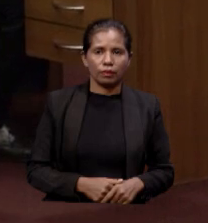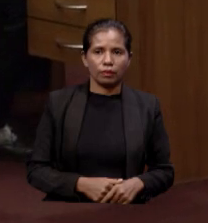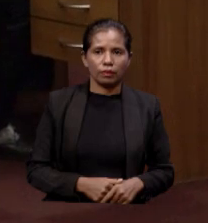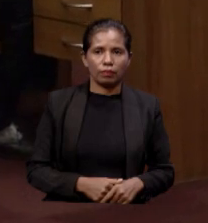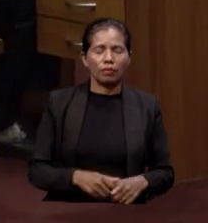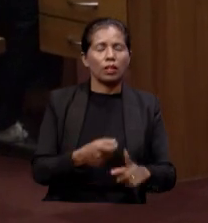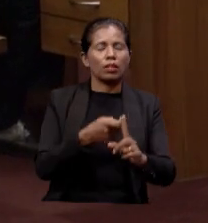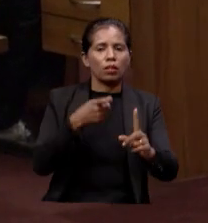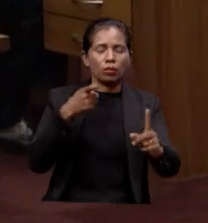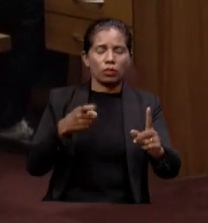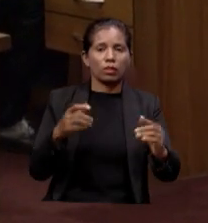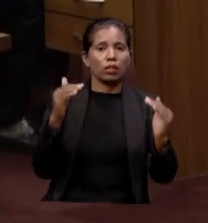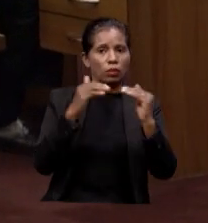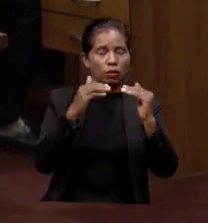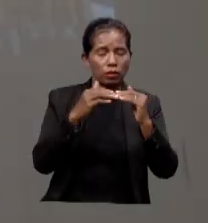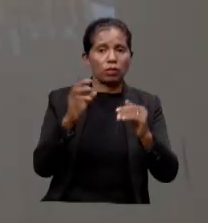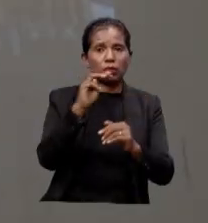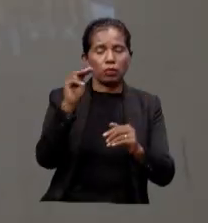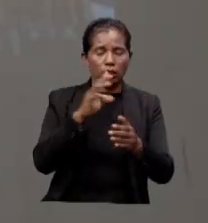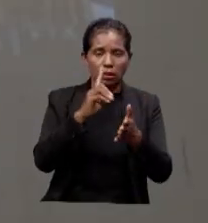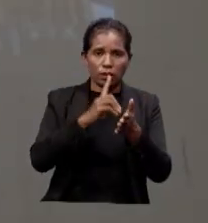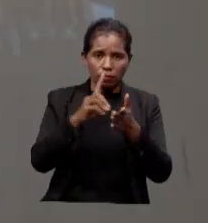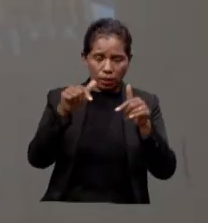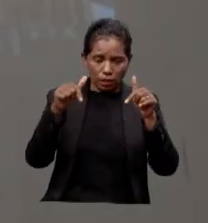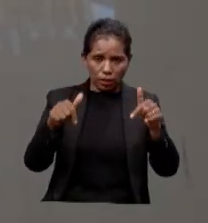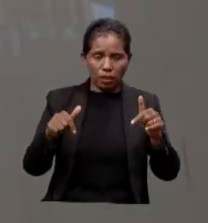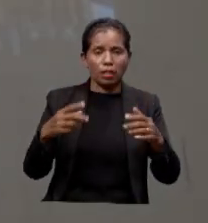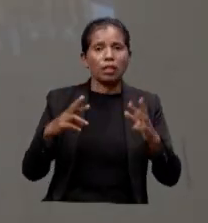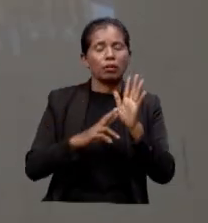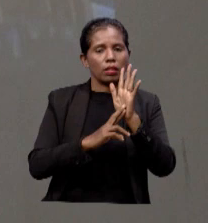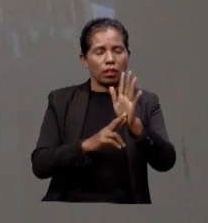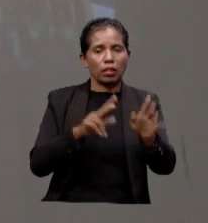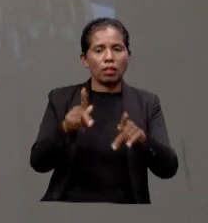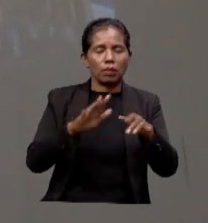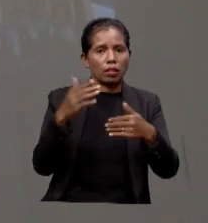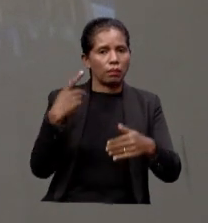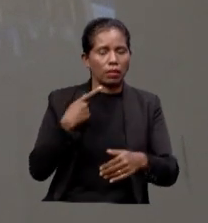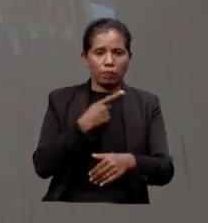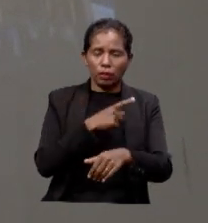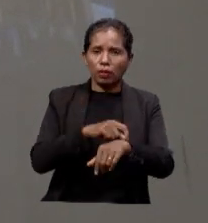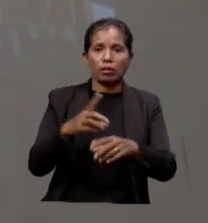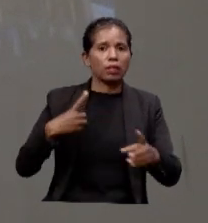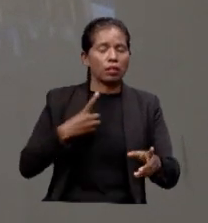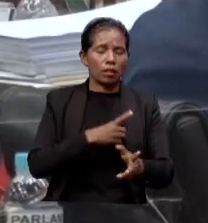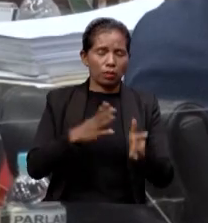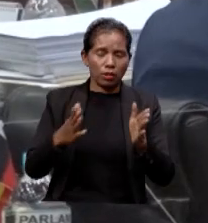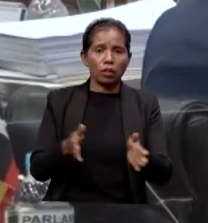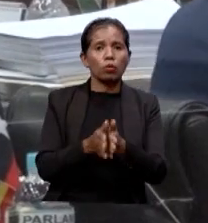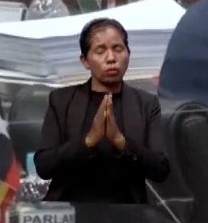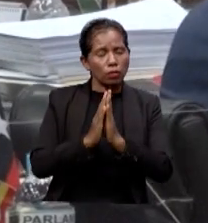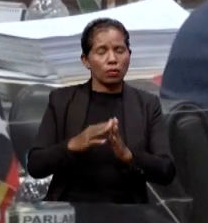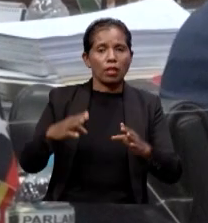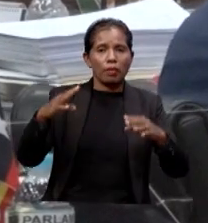Lhe se plenar segunda semana né, representante povo e a Parlamento Nacional, russo se festado a tu banhira halo visita estado